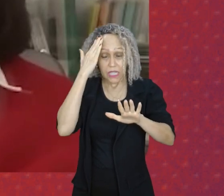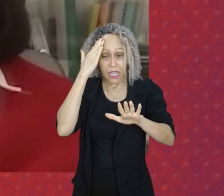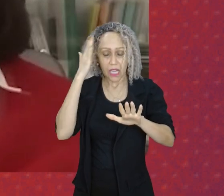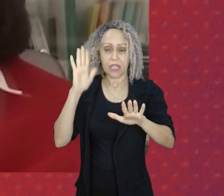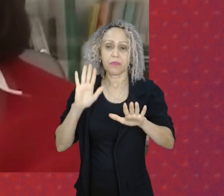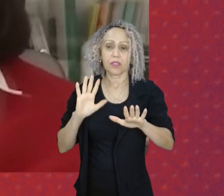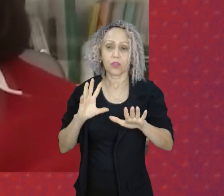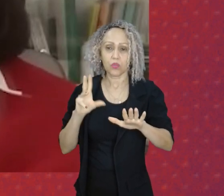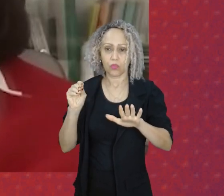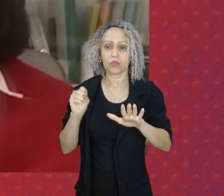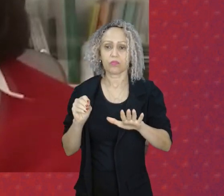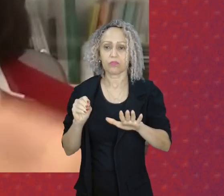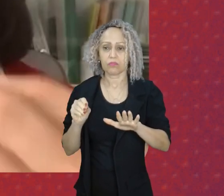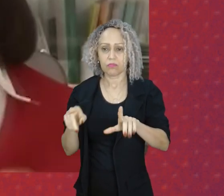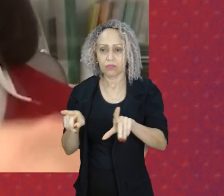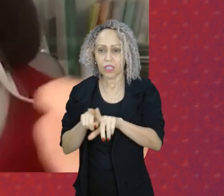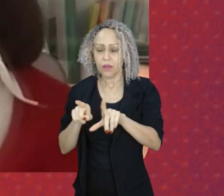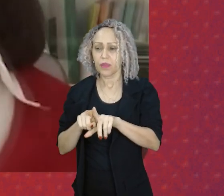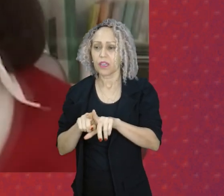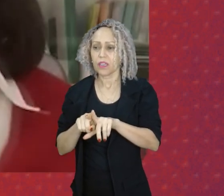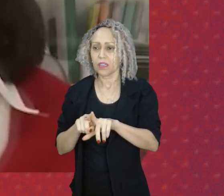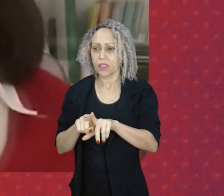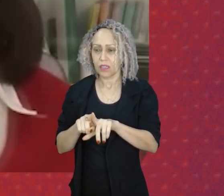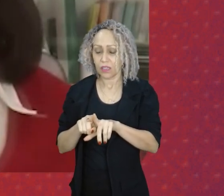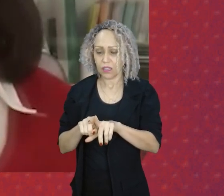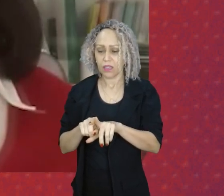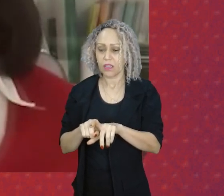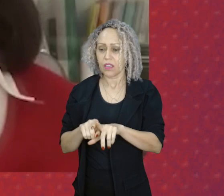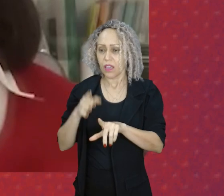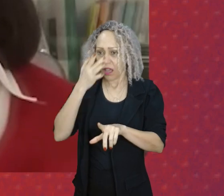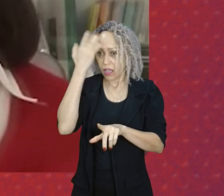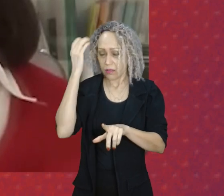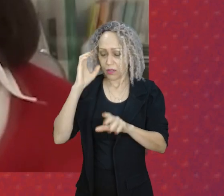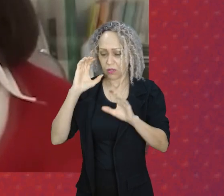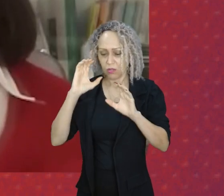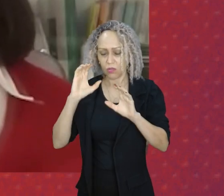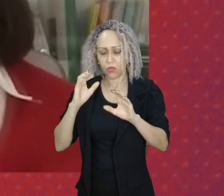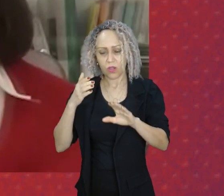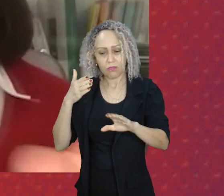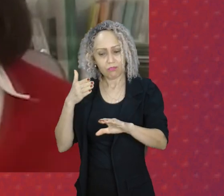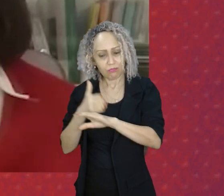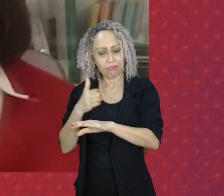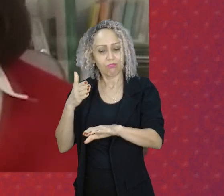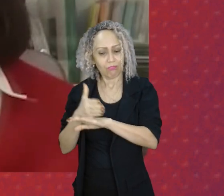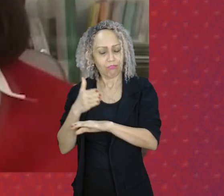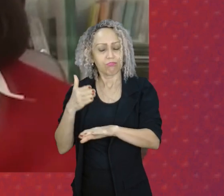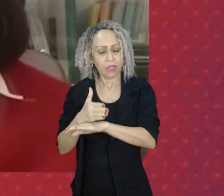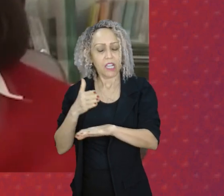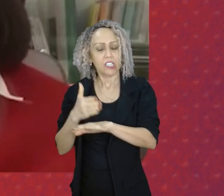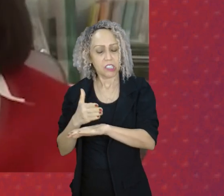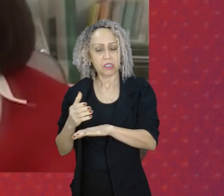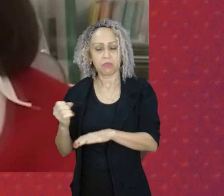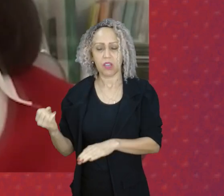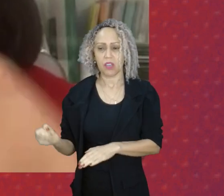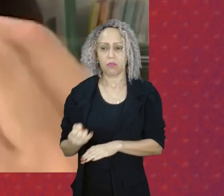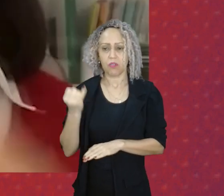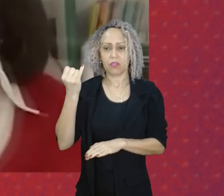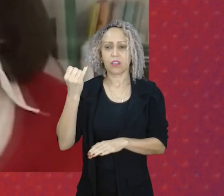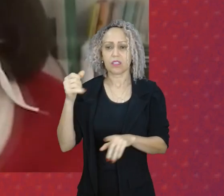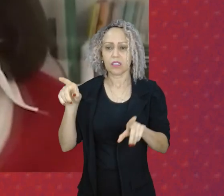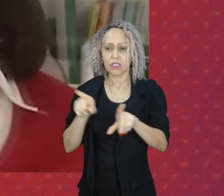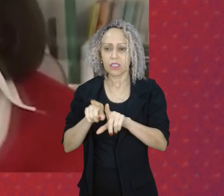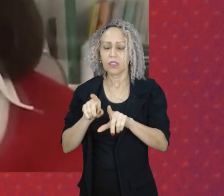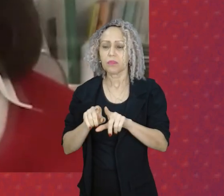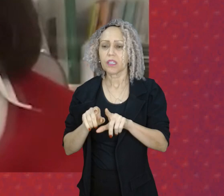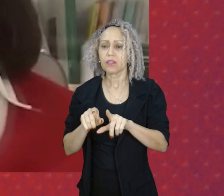levar em consideração a ampliação da participação cidadã e, o que é muito importante, o